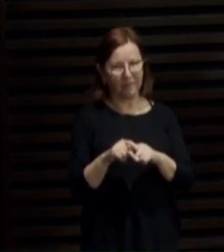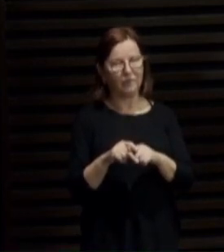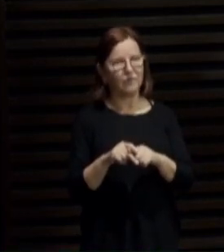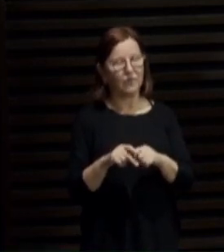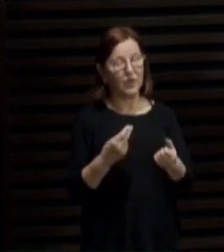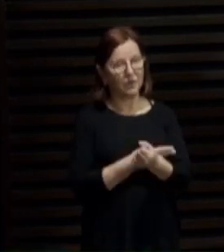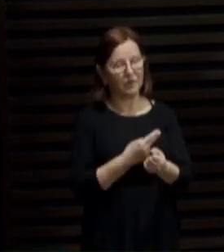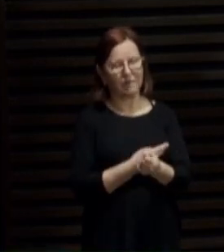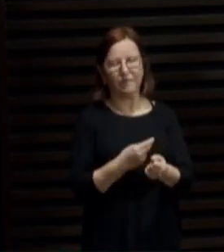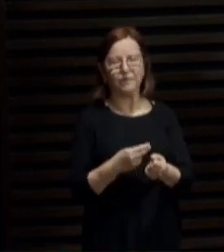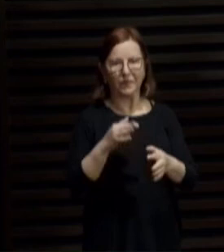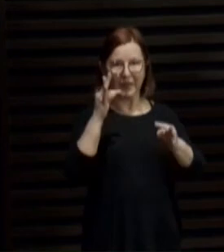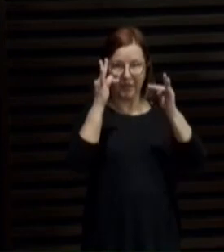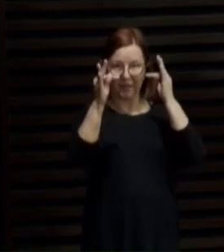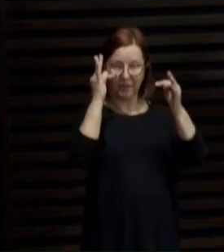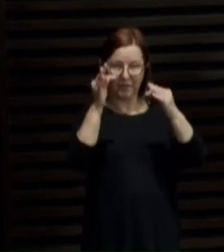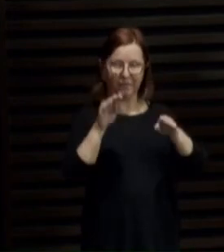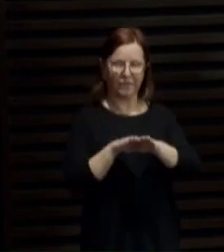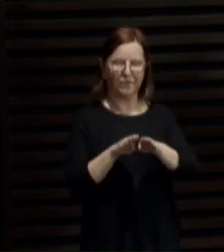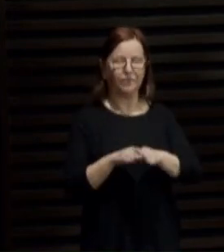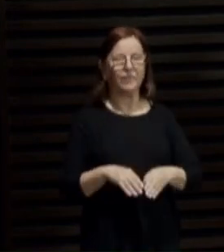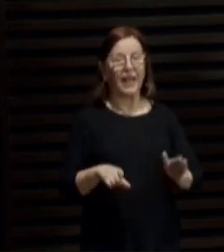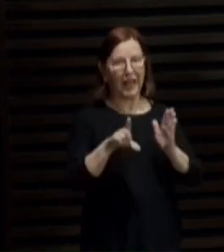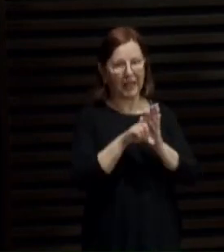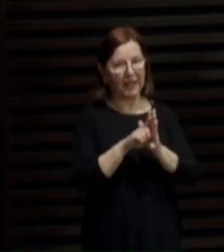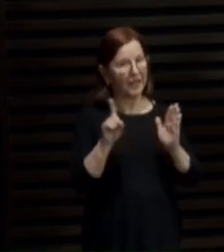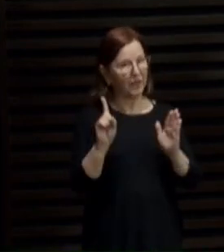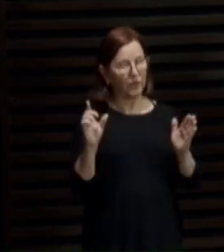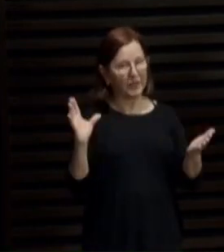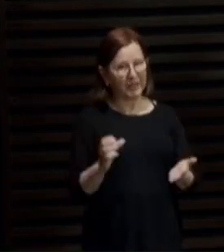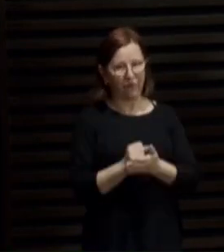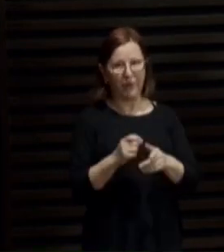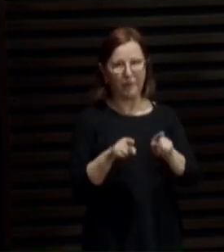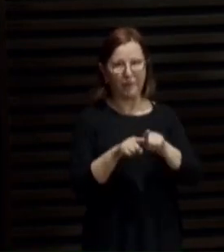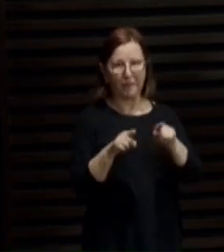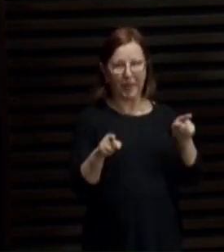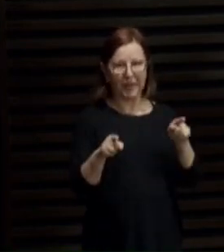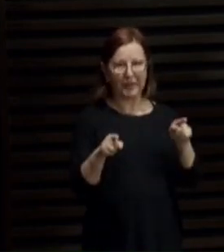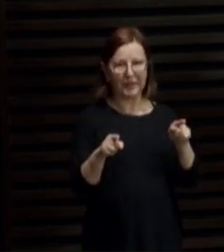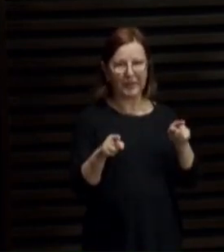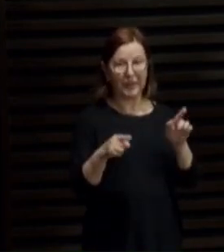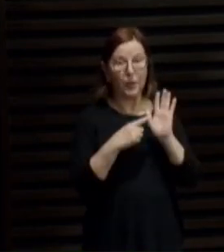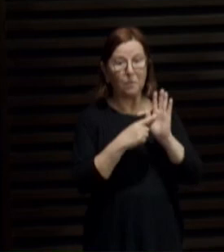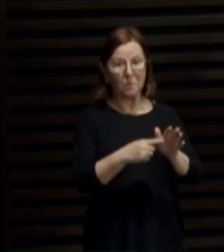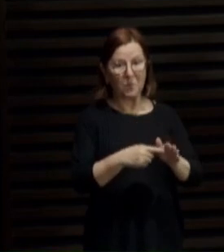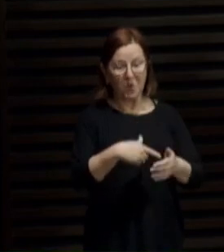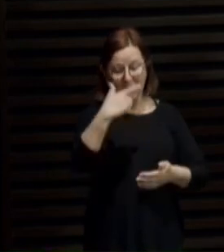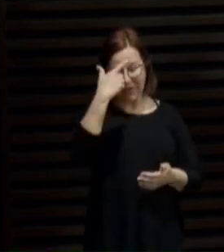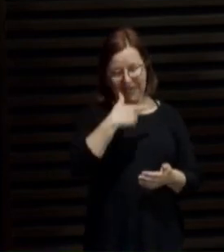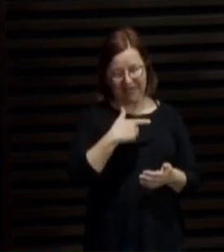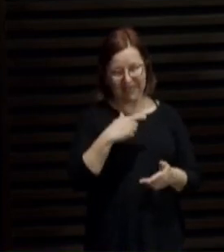A lei não salva, porém demonstra o caráter dos salvos.